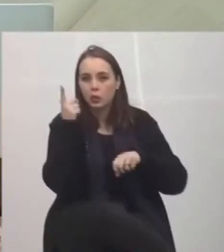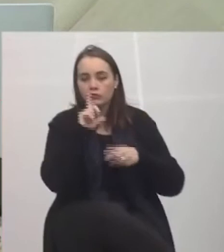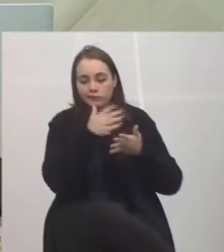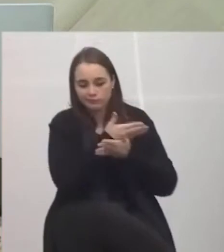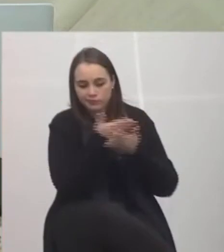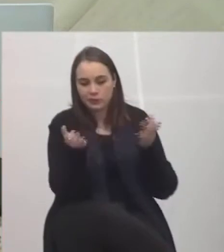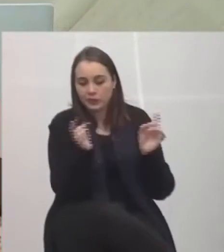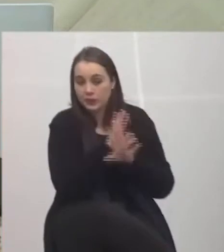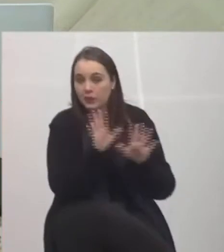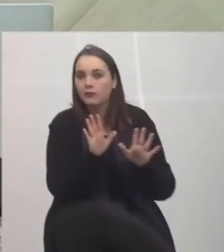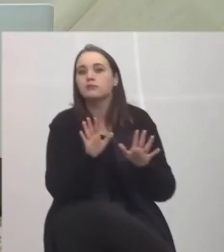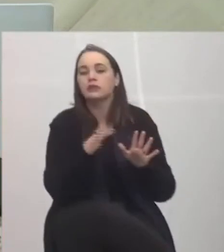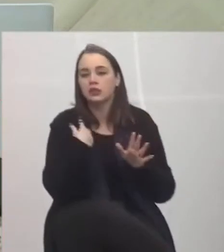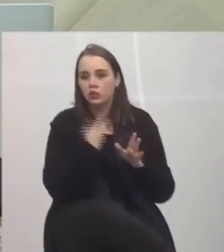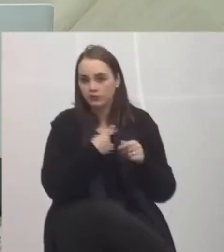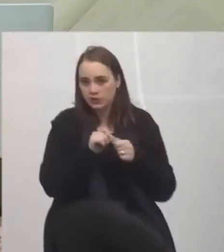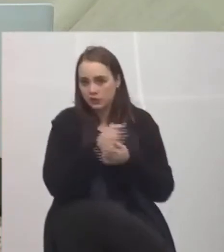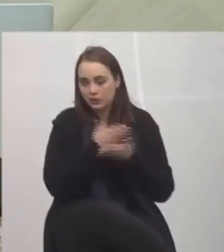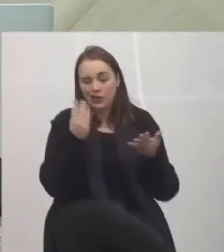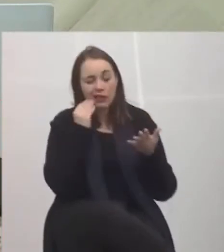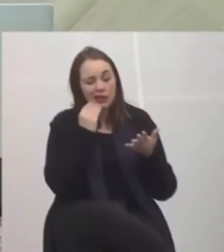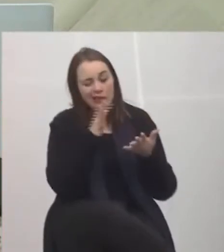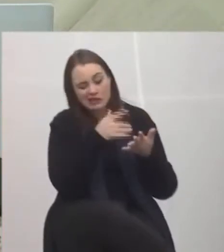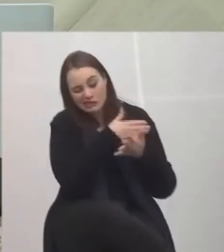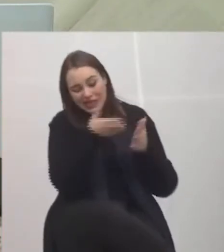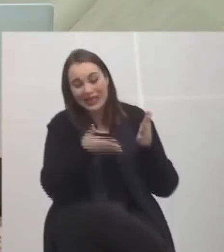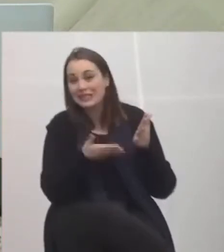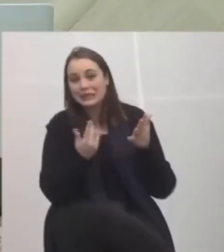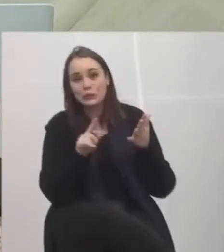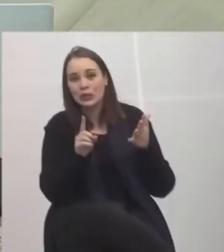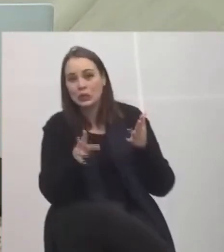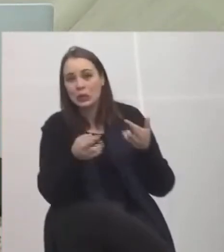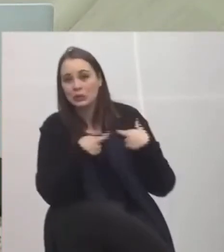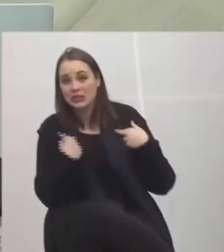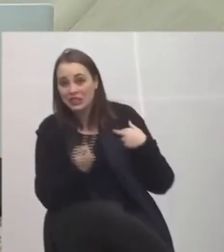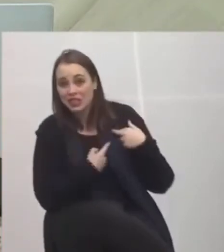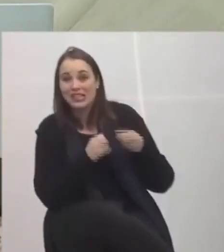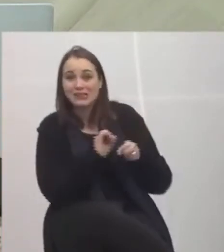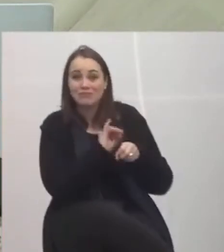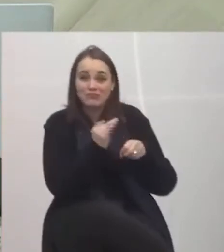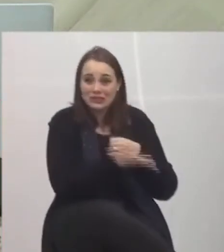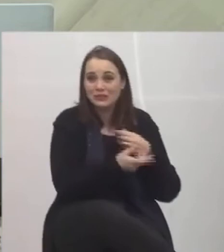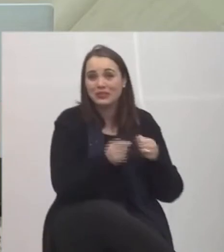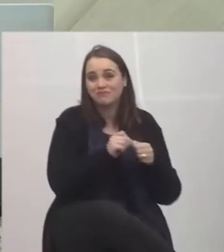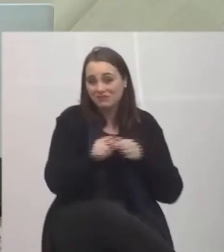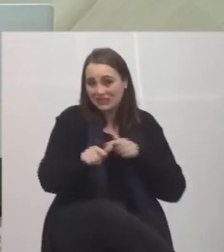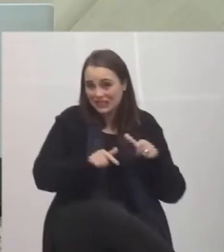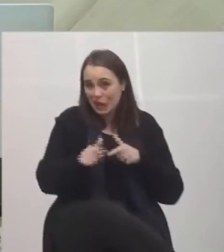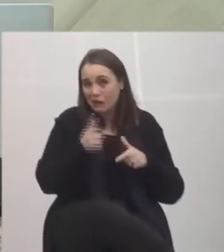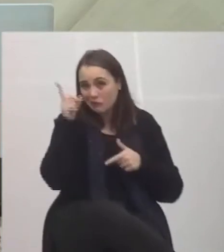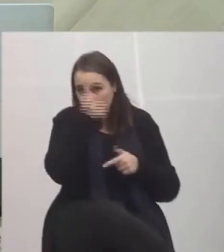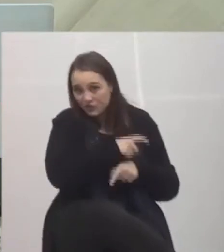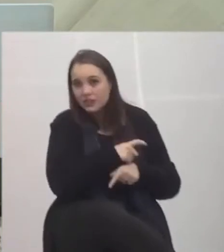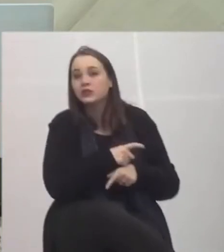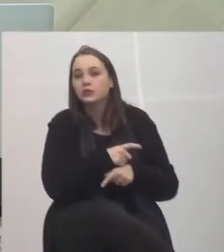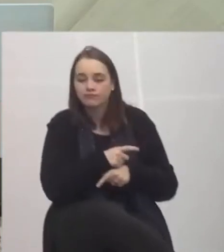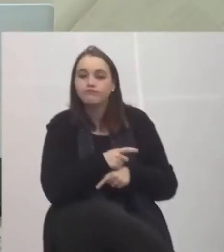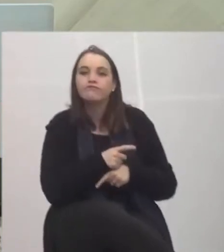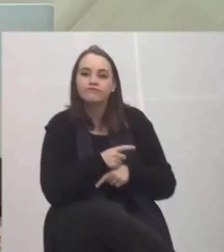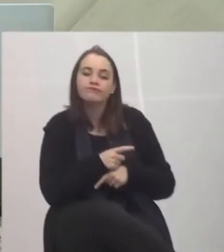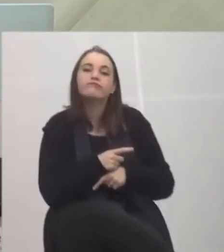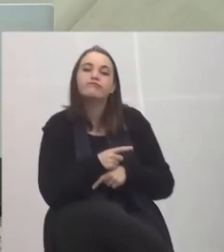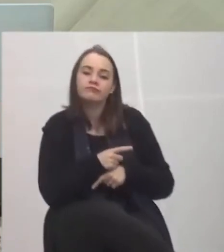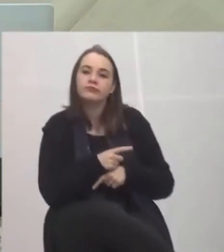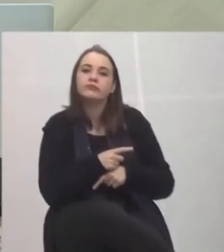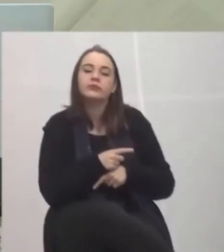isso. É claro que muitas delas não dependem da gente, né? A pandemia nos trouxe uma série de dificuldades para